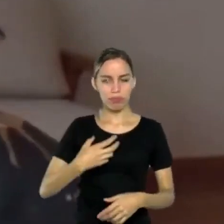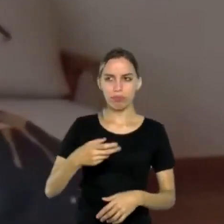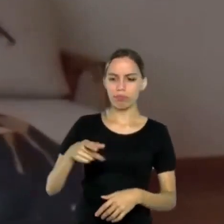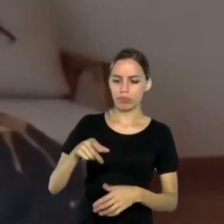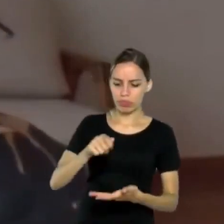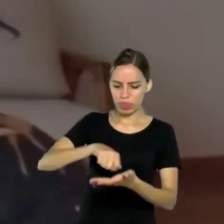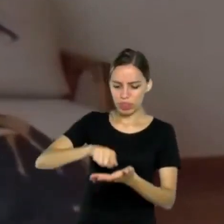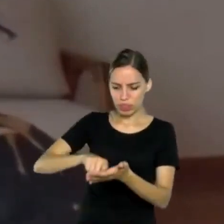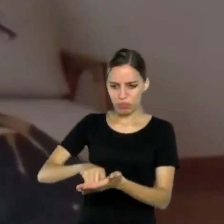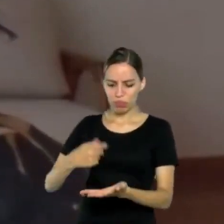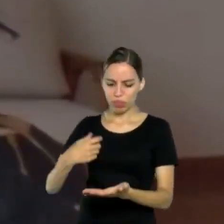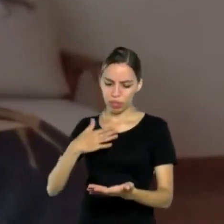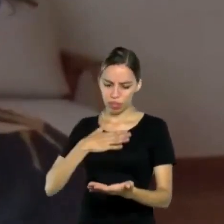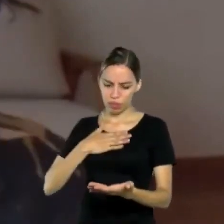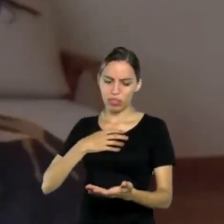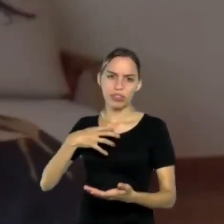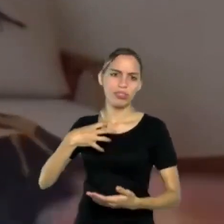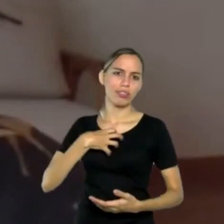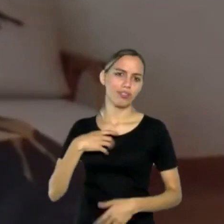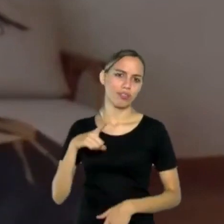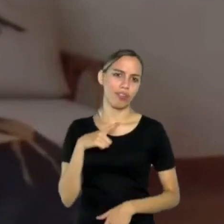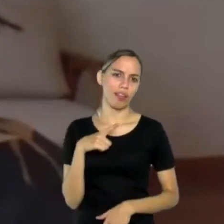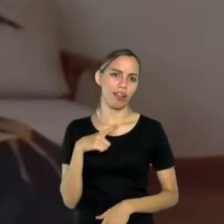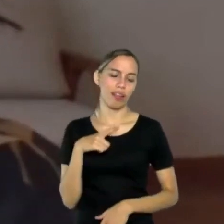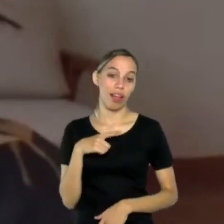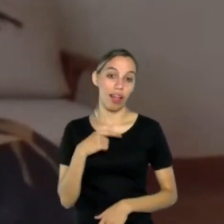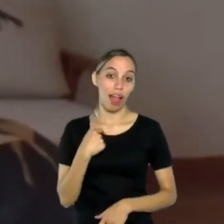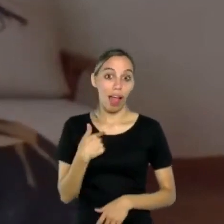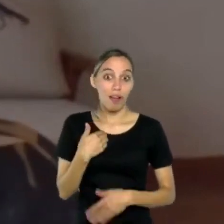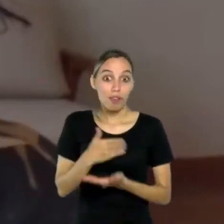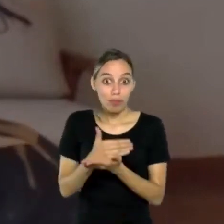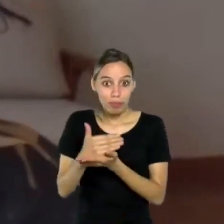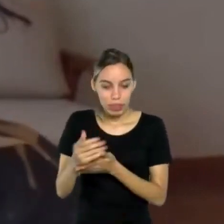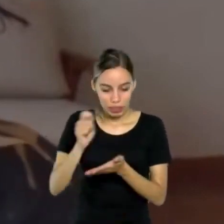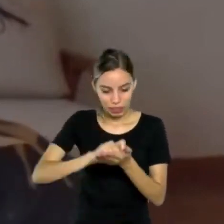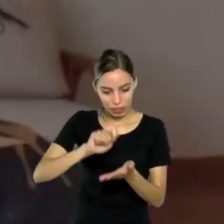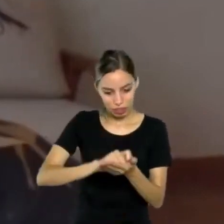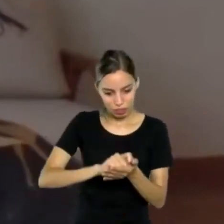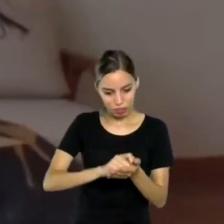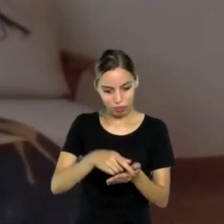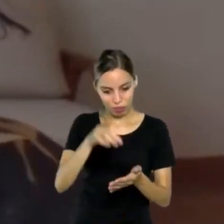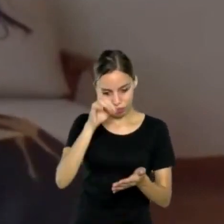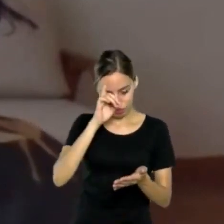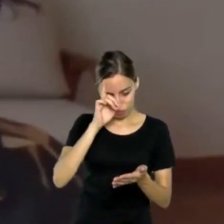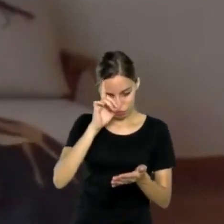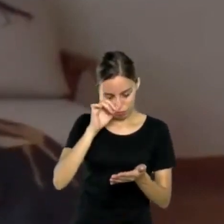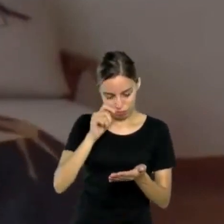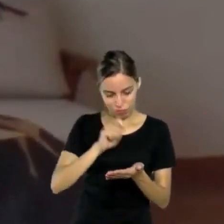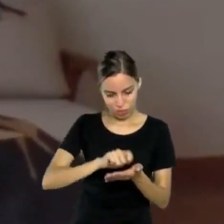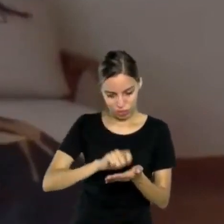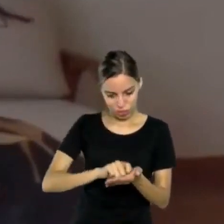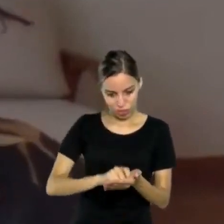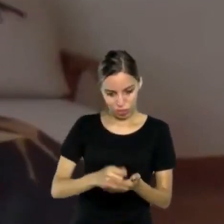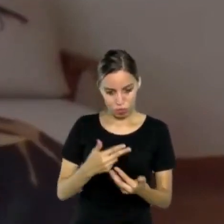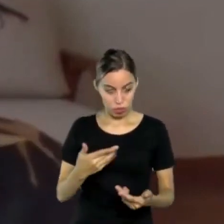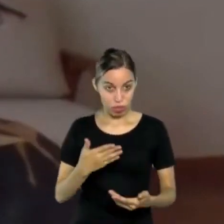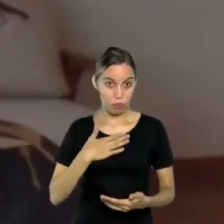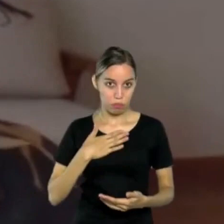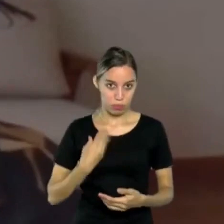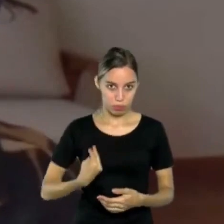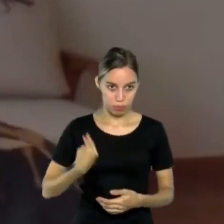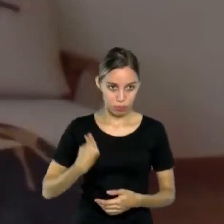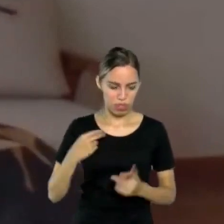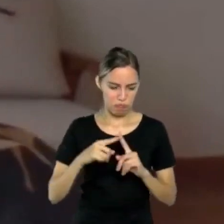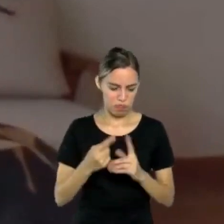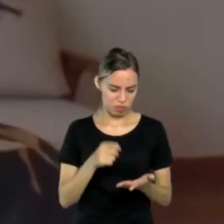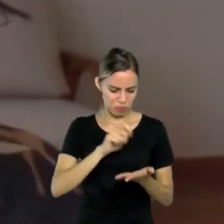Então, comecei a escrever diário, como muita gente começa, né? Acho que é muito comum, mas os meus diários não saíam, assim,